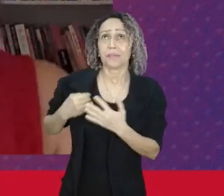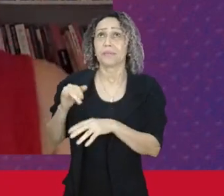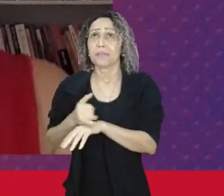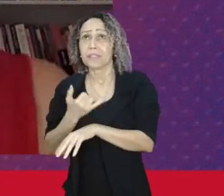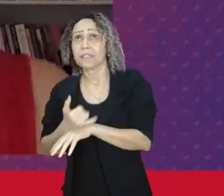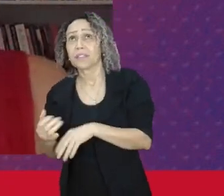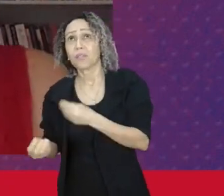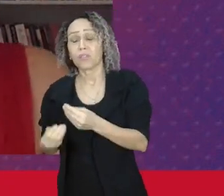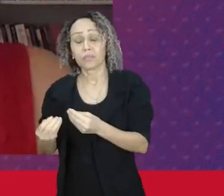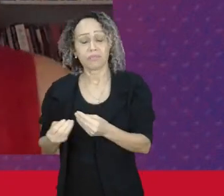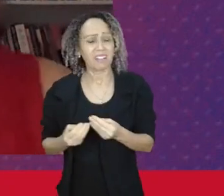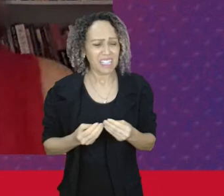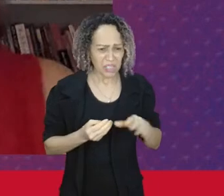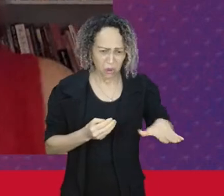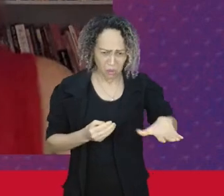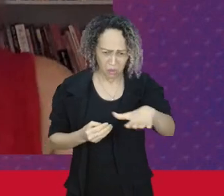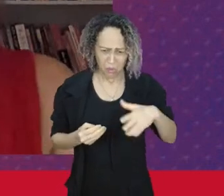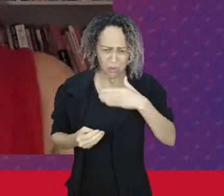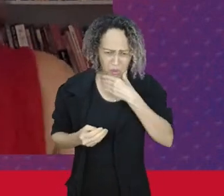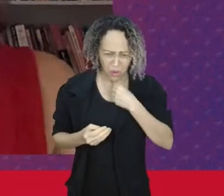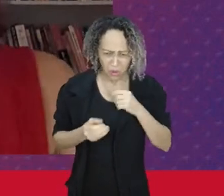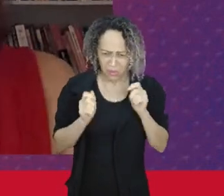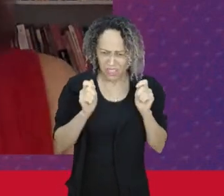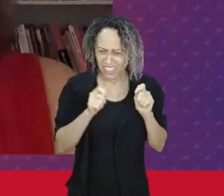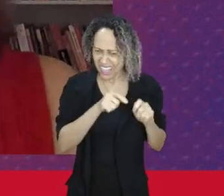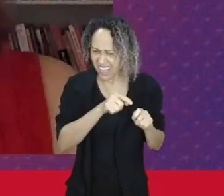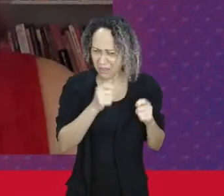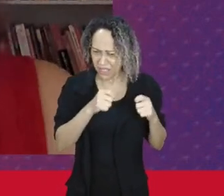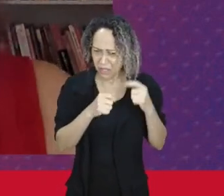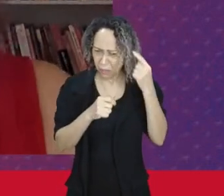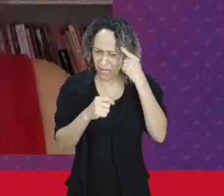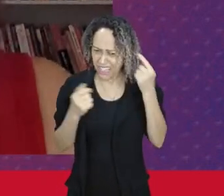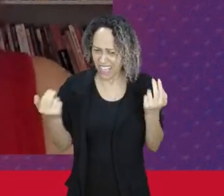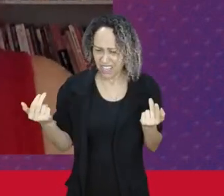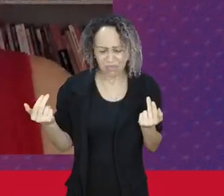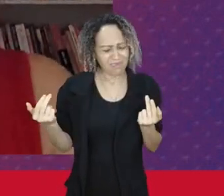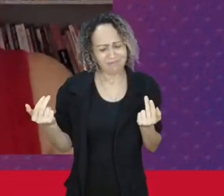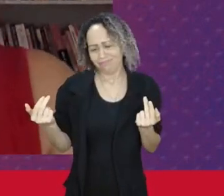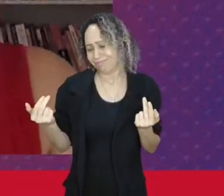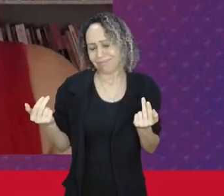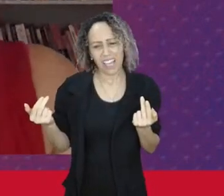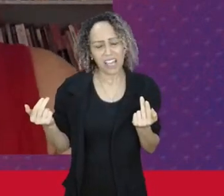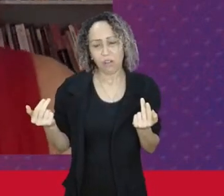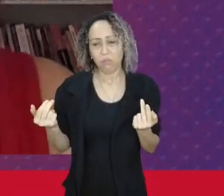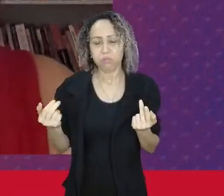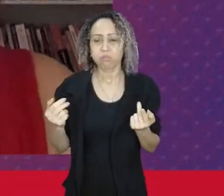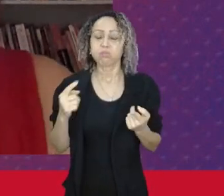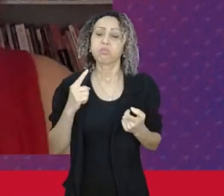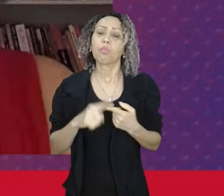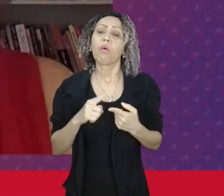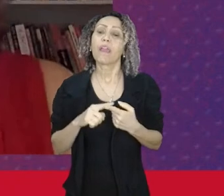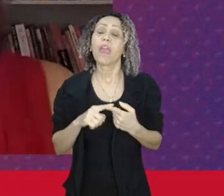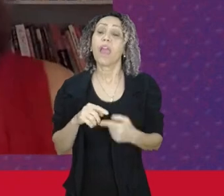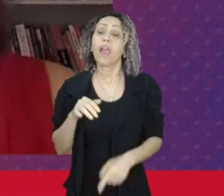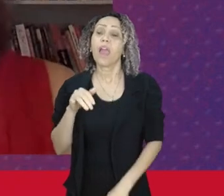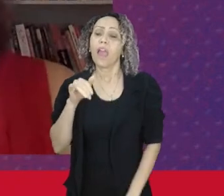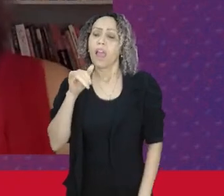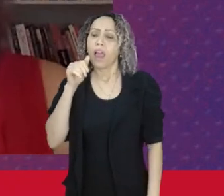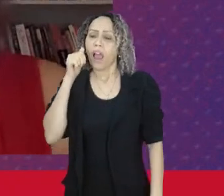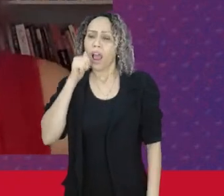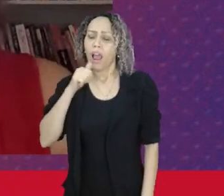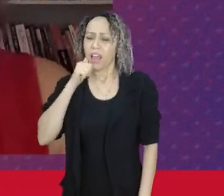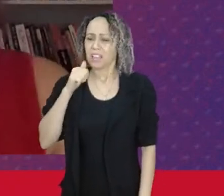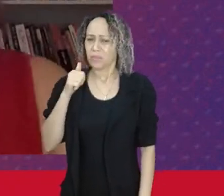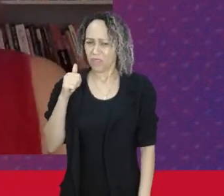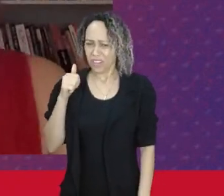pela cabeça dos homens. Por que isso acontece? Porque as mulheres não são as pessoas que concebem